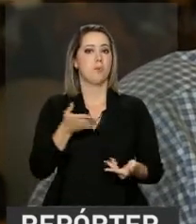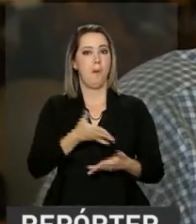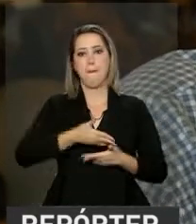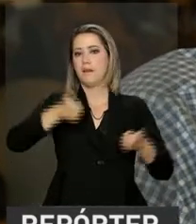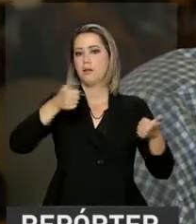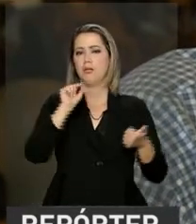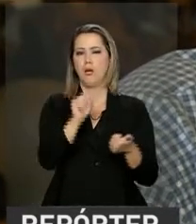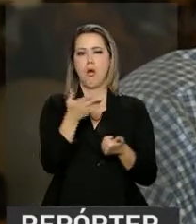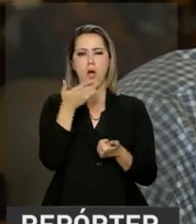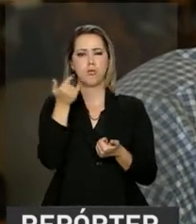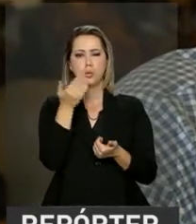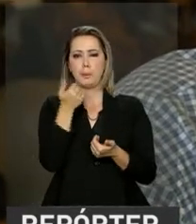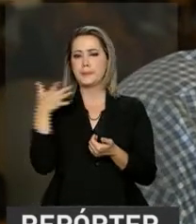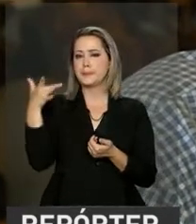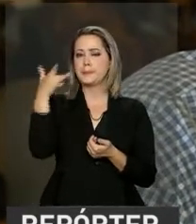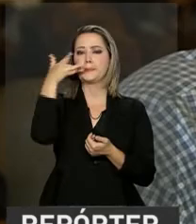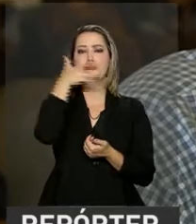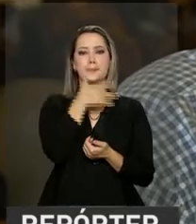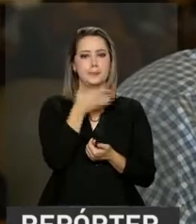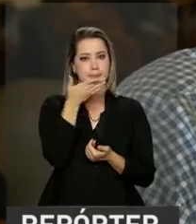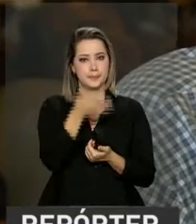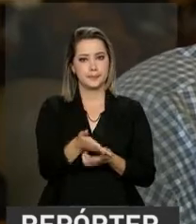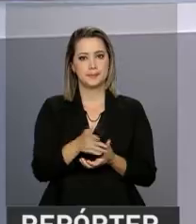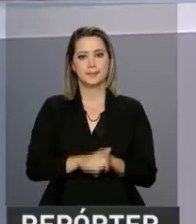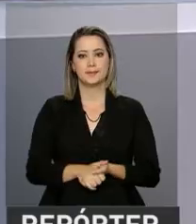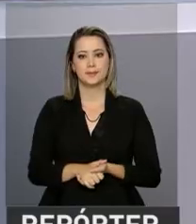gente aprecia mais a comida, né?